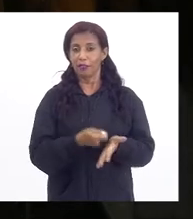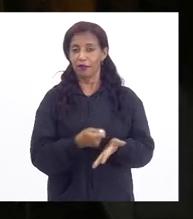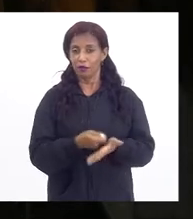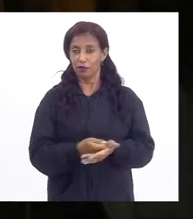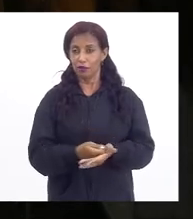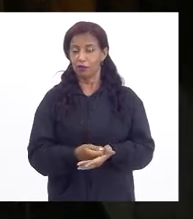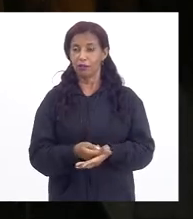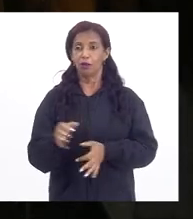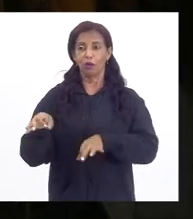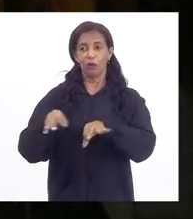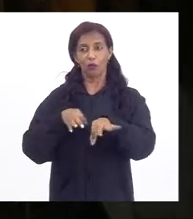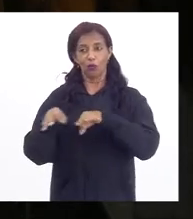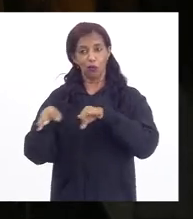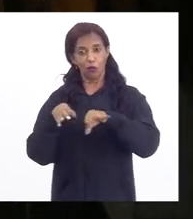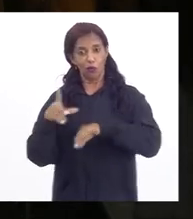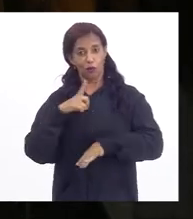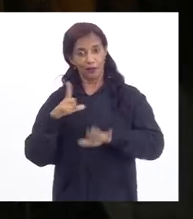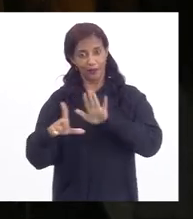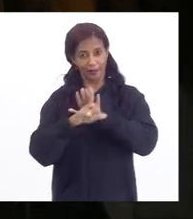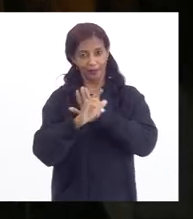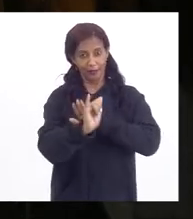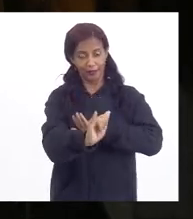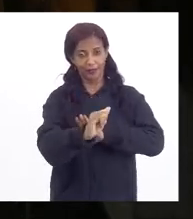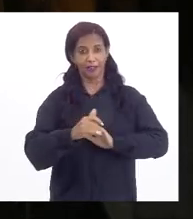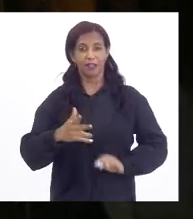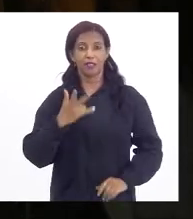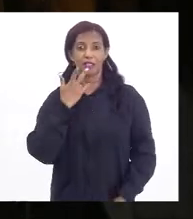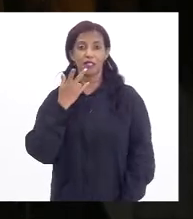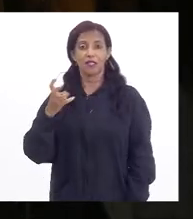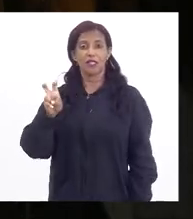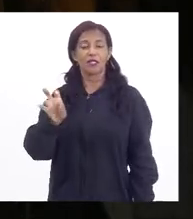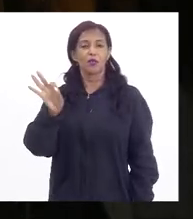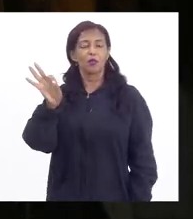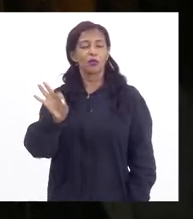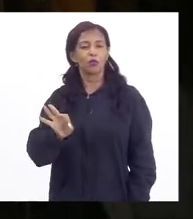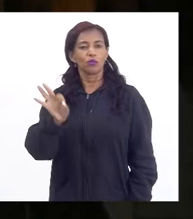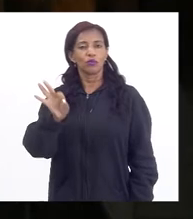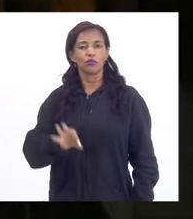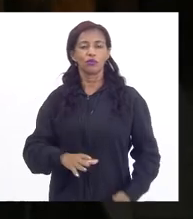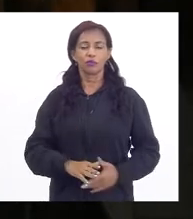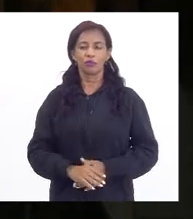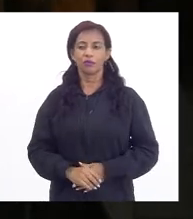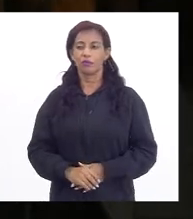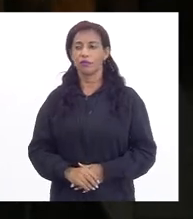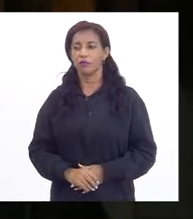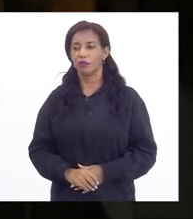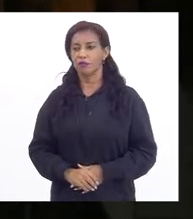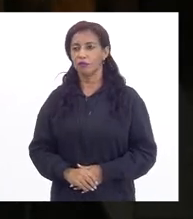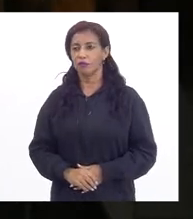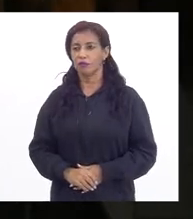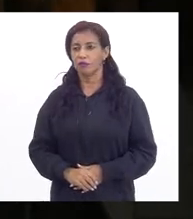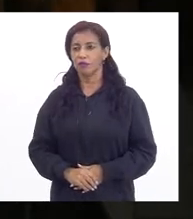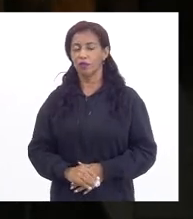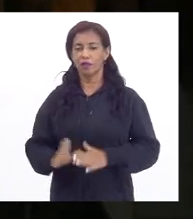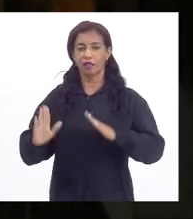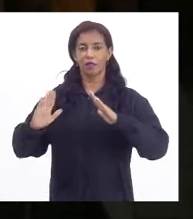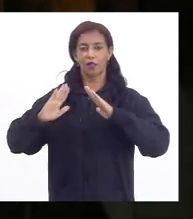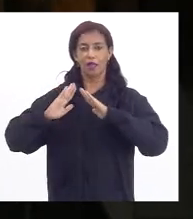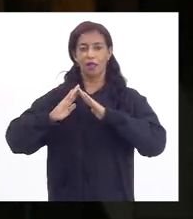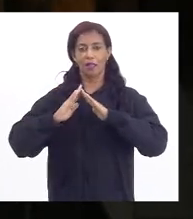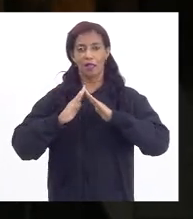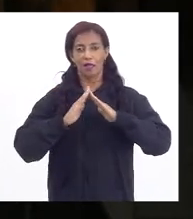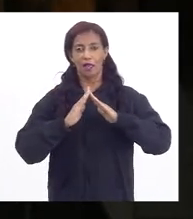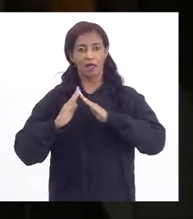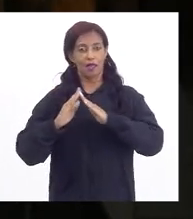obrigatório, conforme consta em lei, de 5% em habitação de